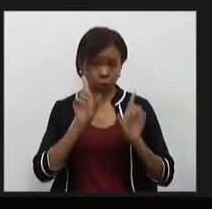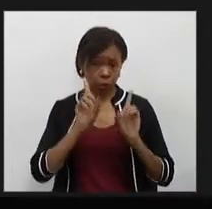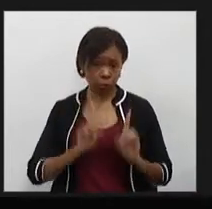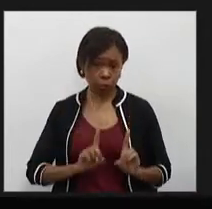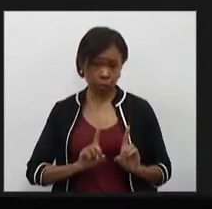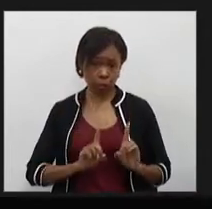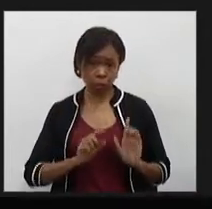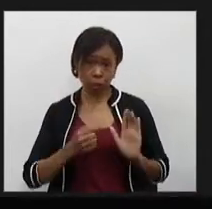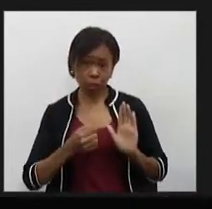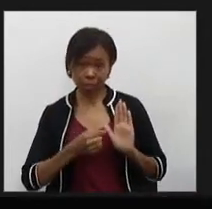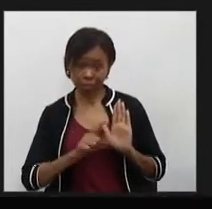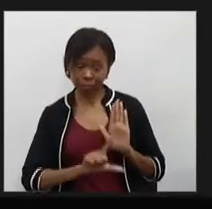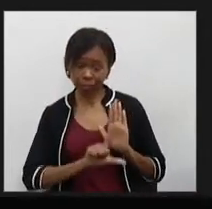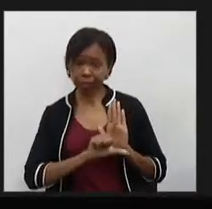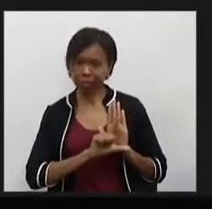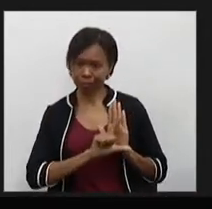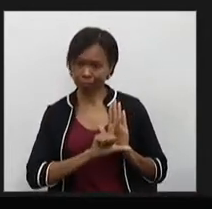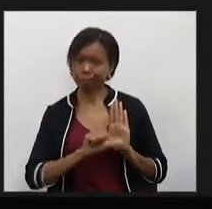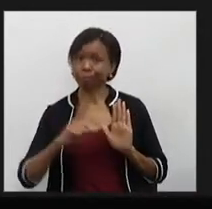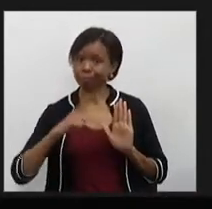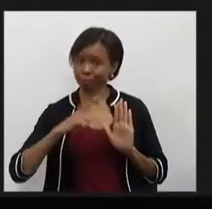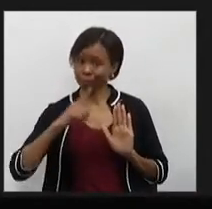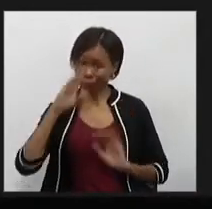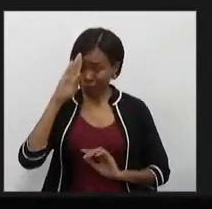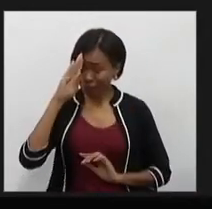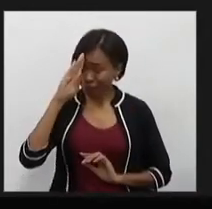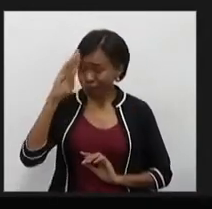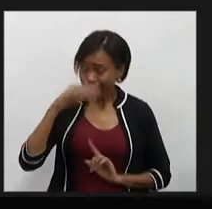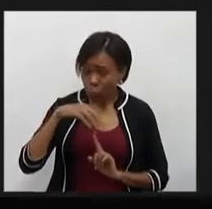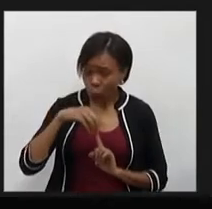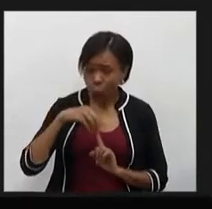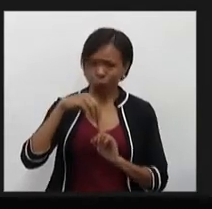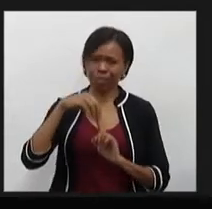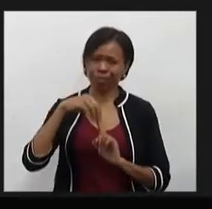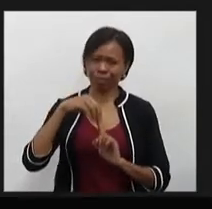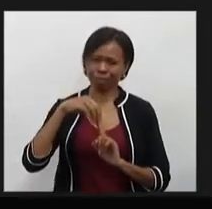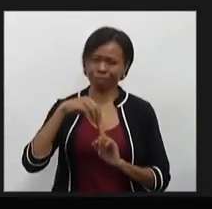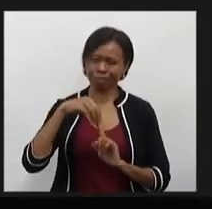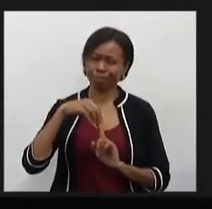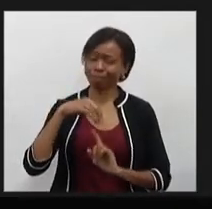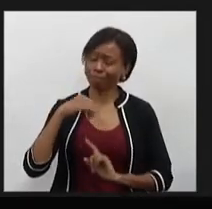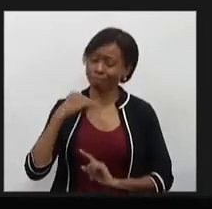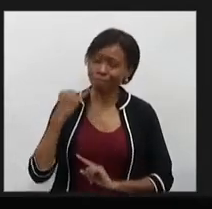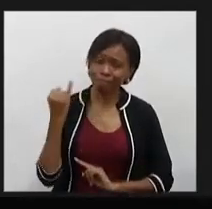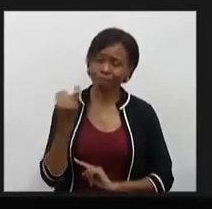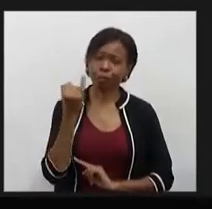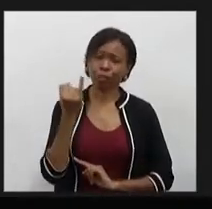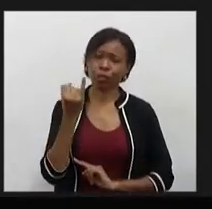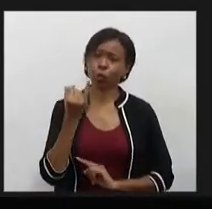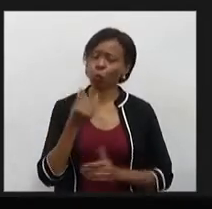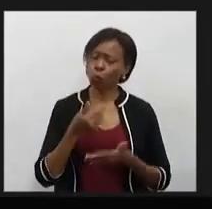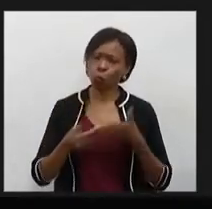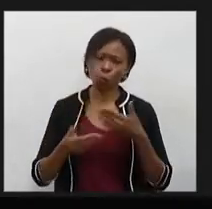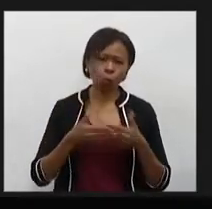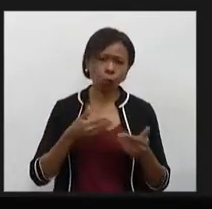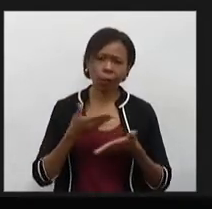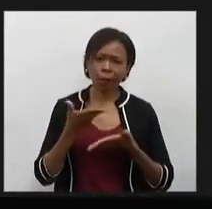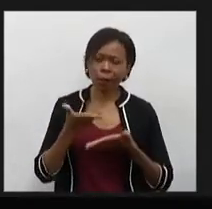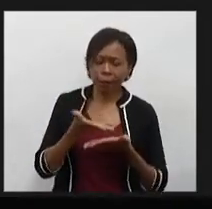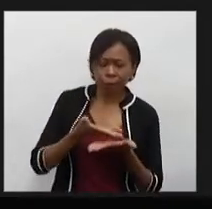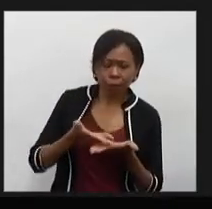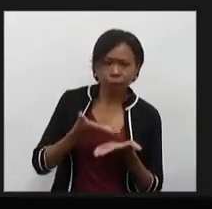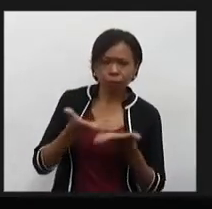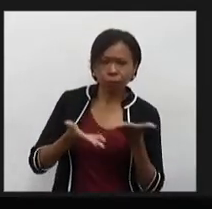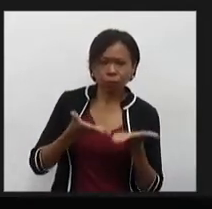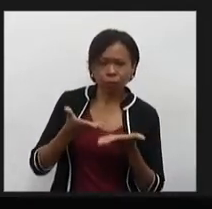lei prioridade máxima de acesso a qualquer tipo de tratamento médico, né?